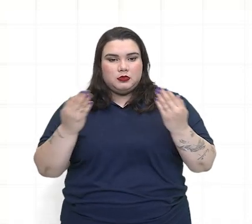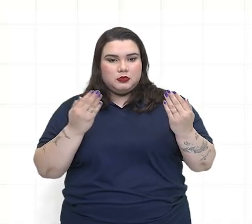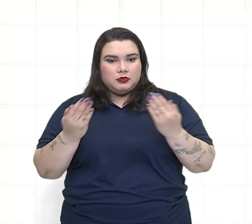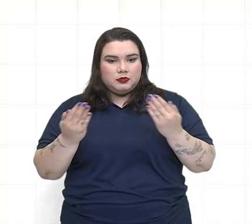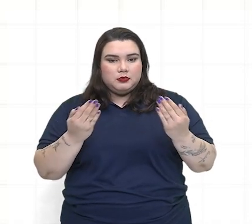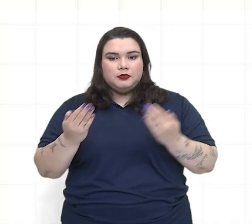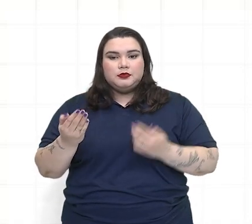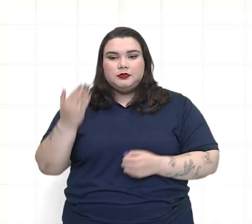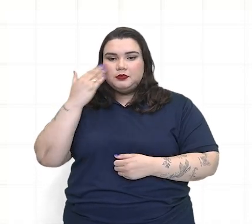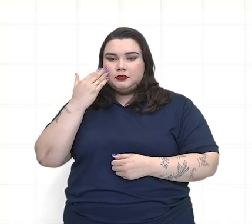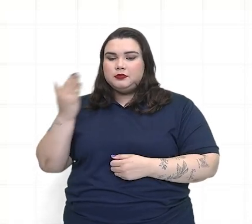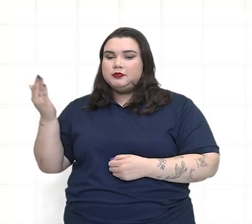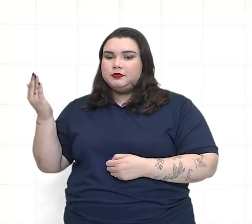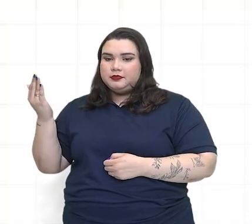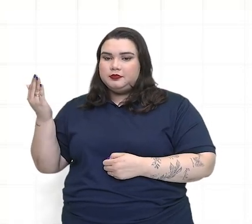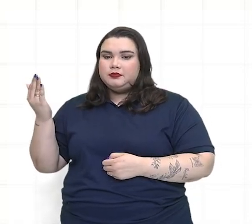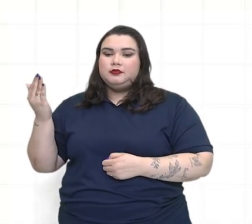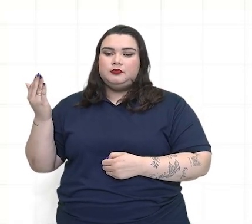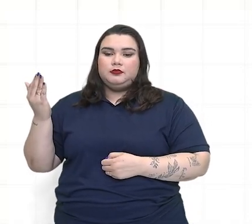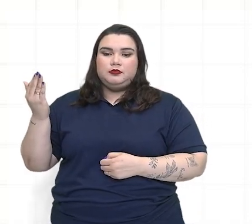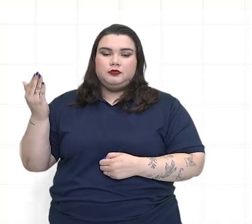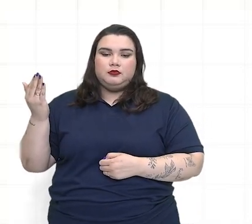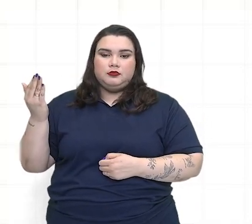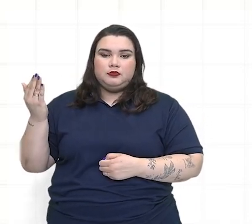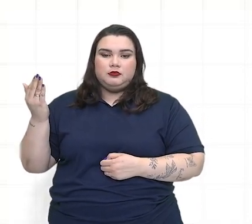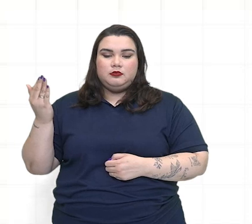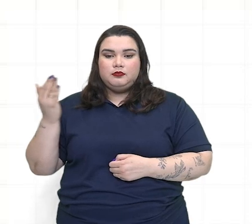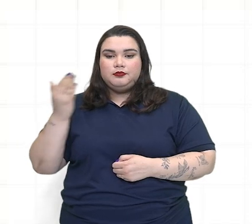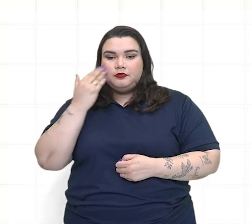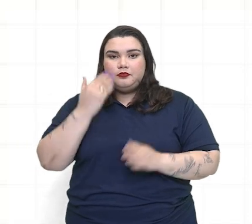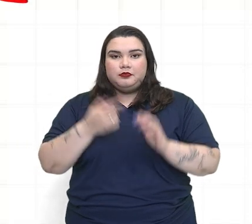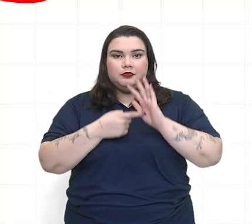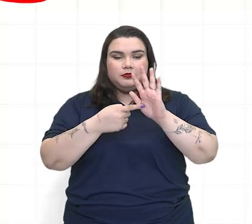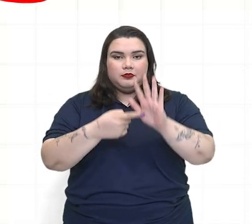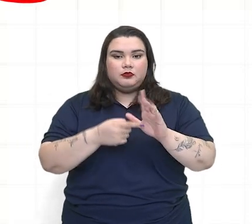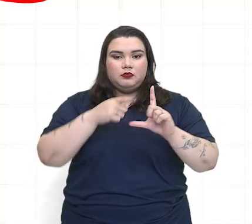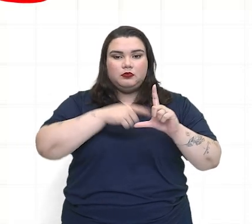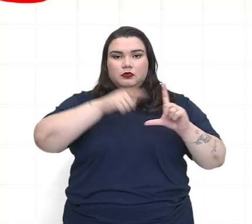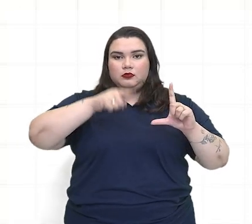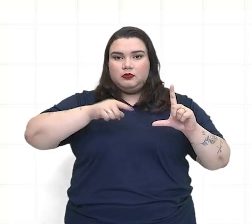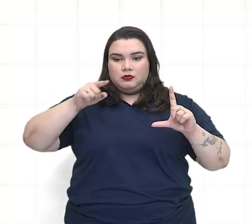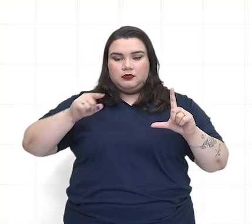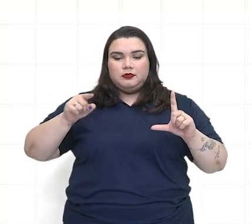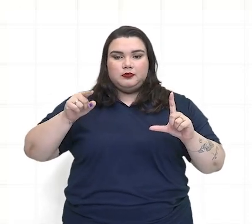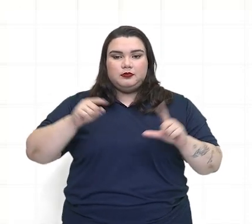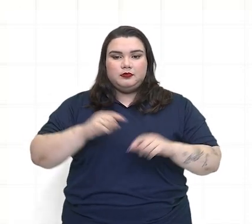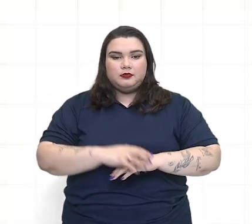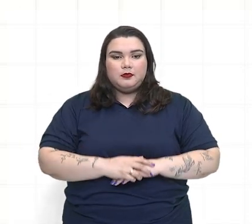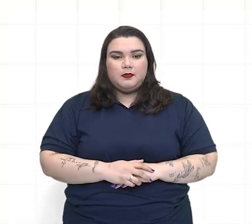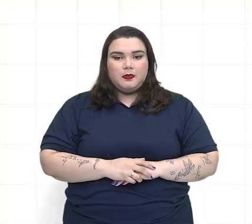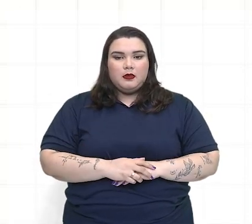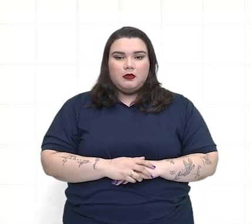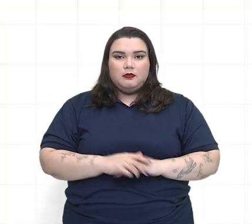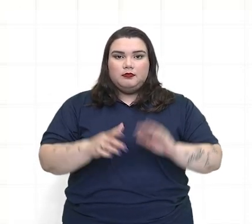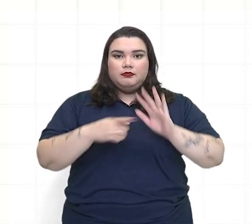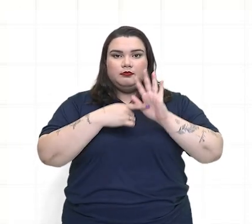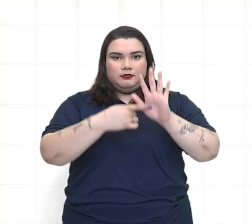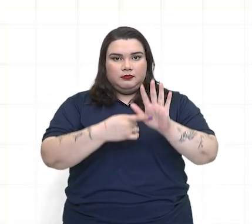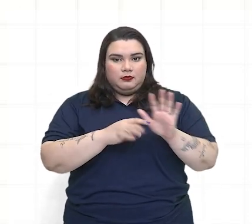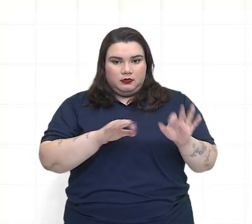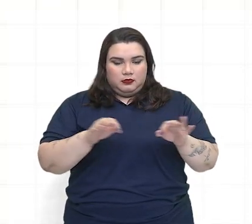né, com os nossos valores aqui que foram indicados, né? Foram